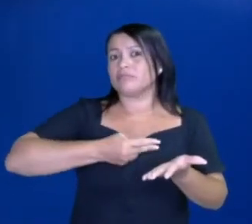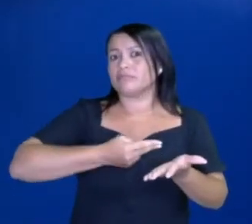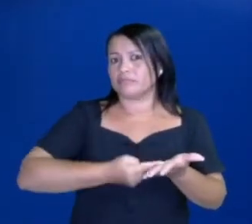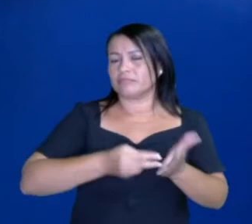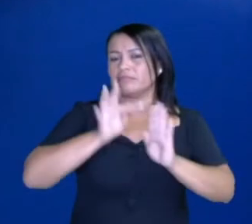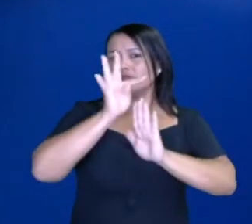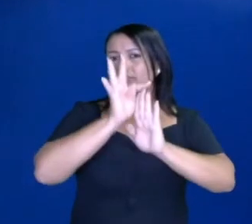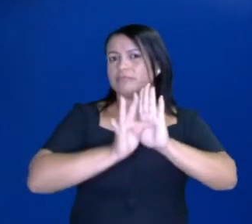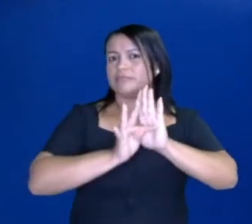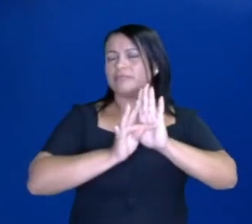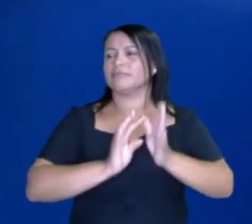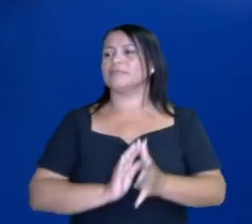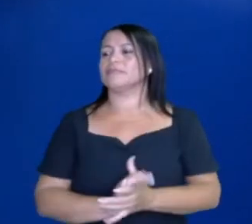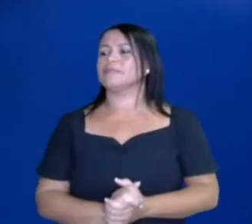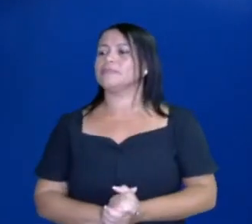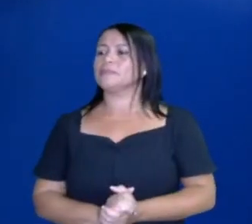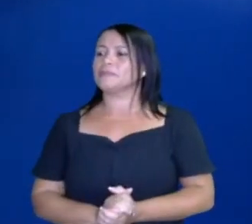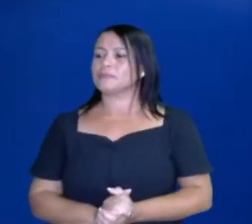do texto.